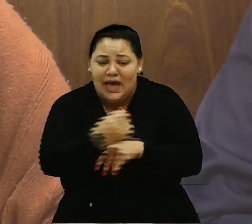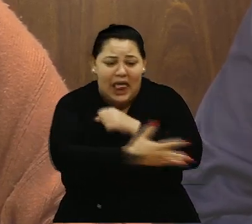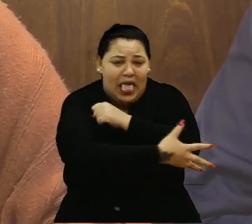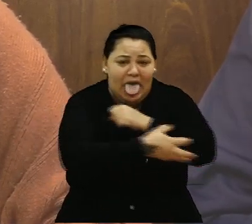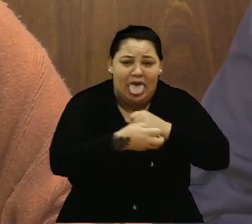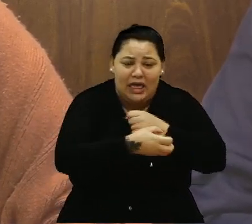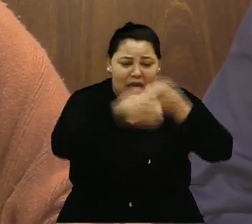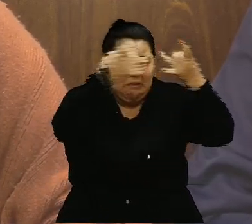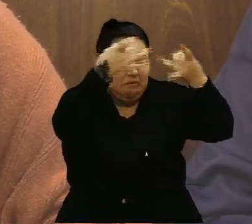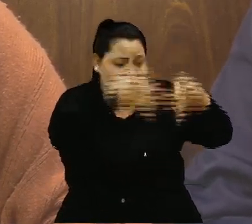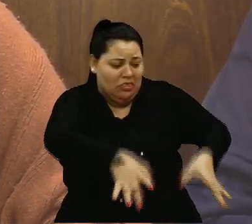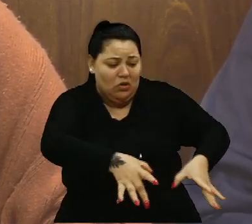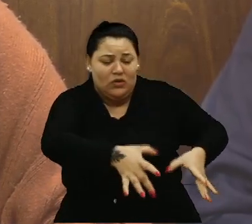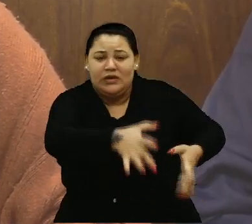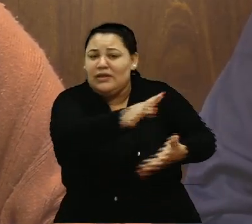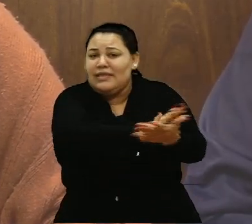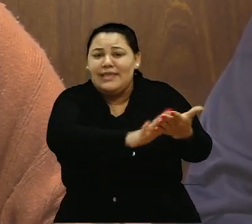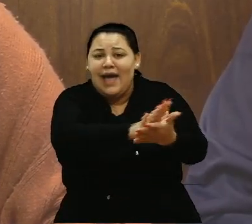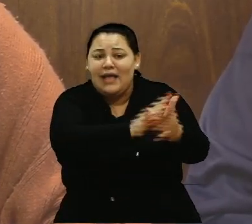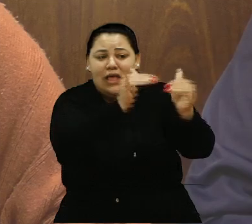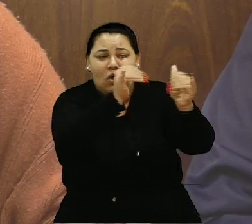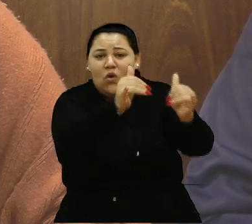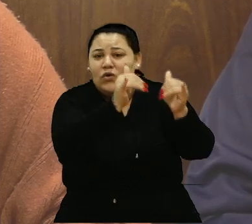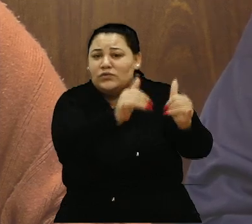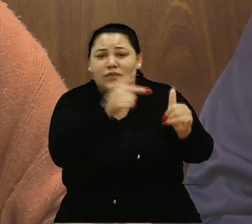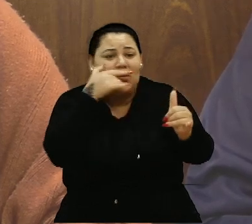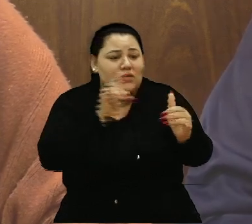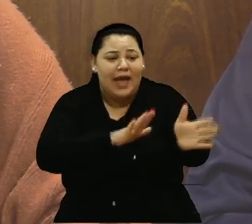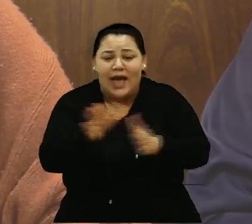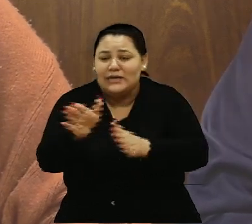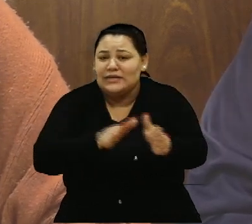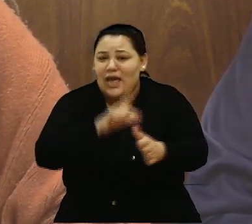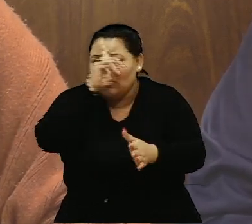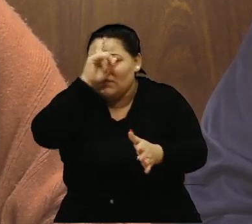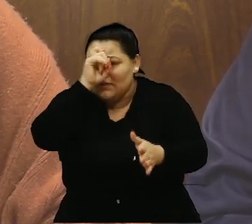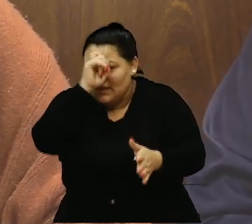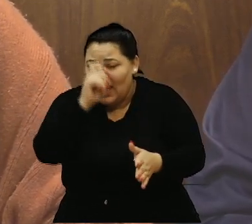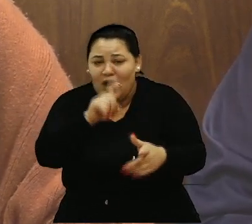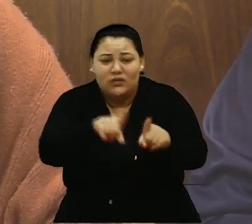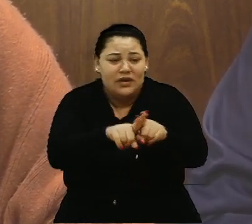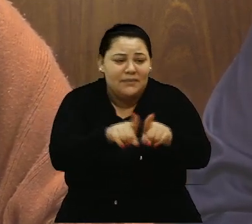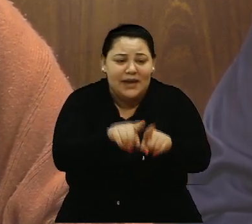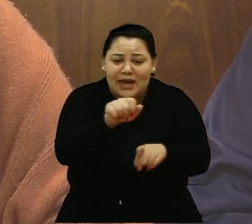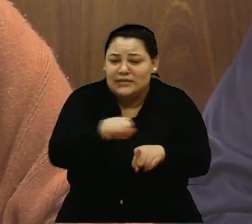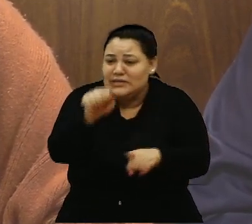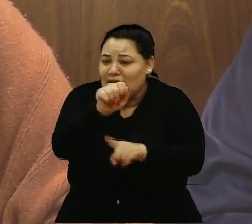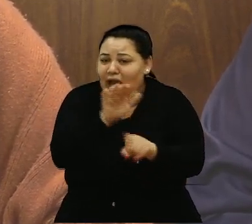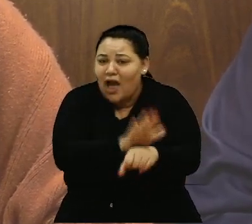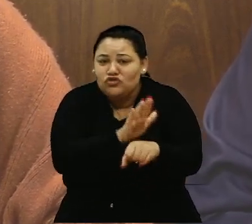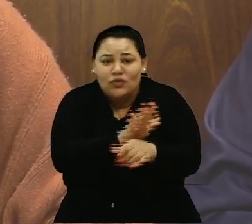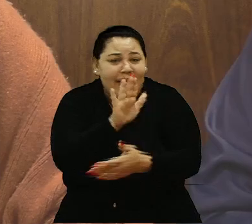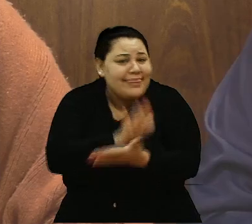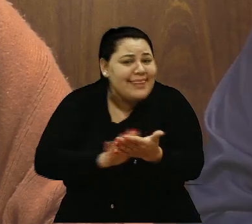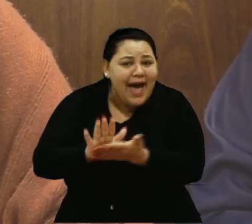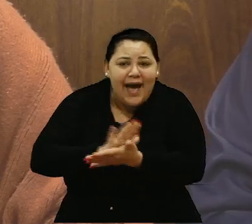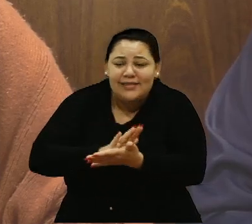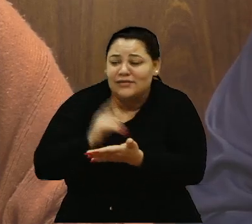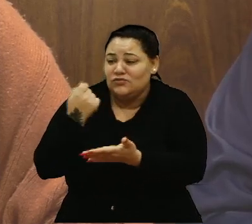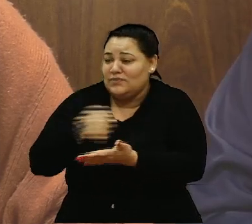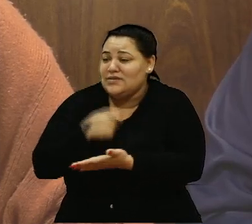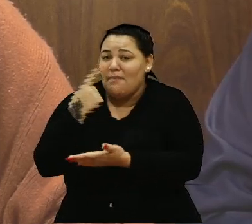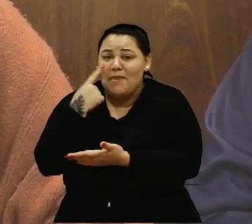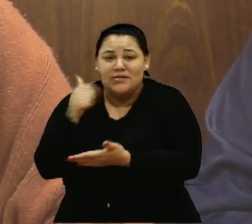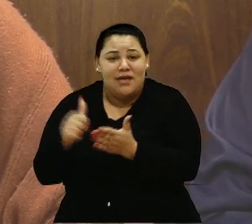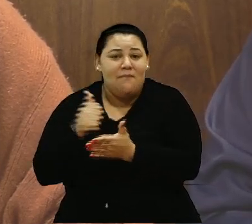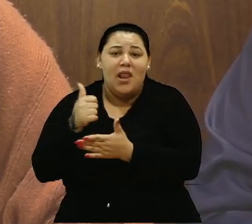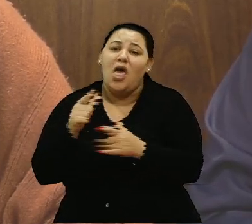do mundo que não tem nem ônibus para as pessoas irem para poder ir num hospital, num serviço de assistência. Então a gente tem que pensar melhor, né?